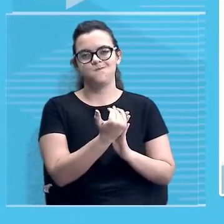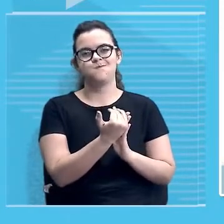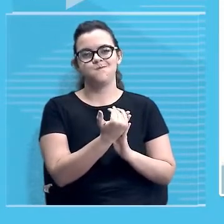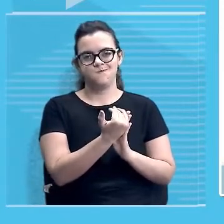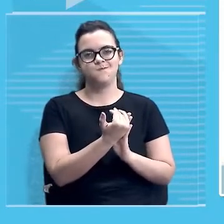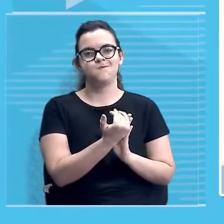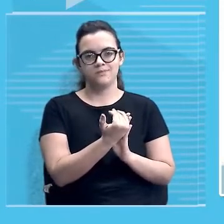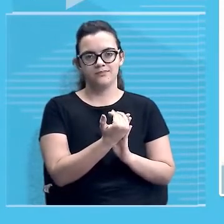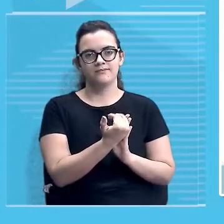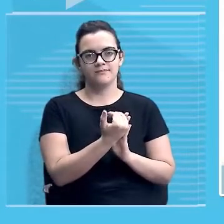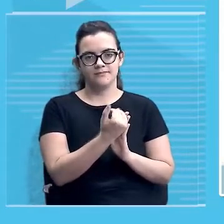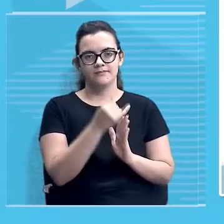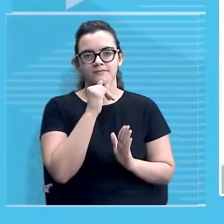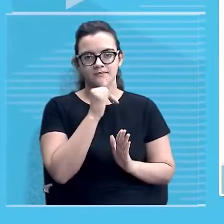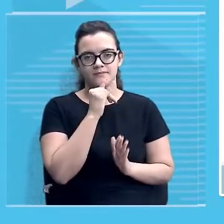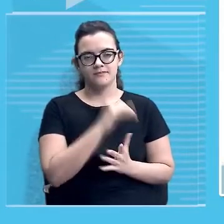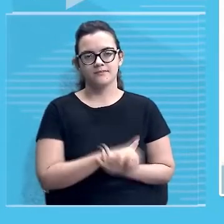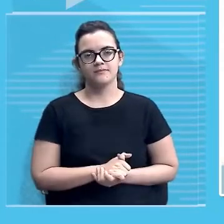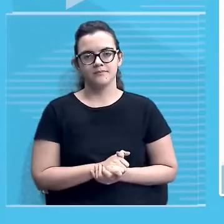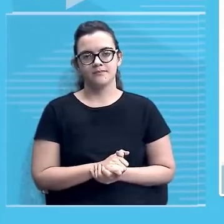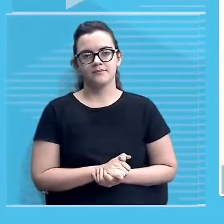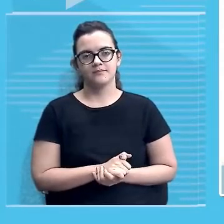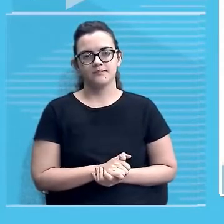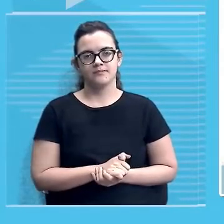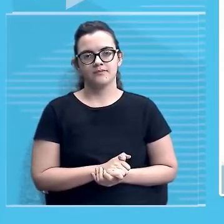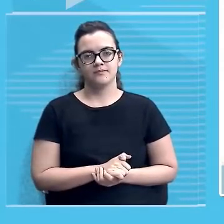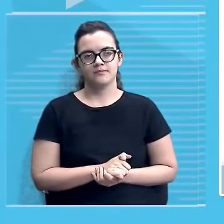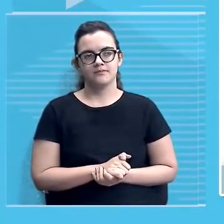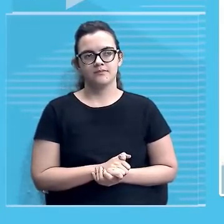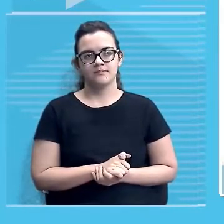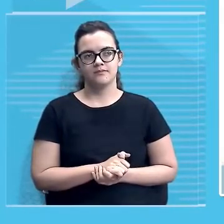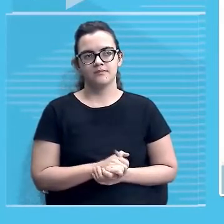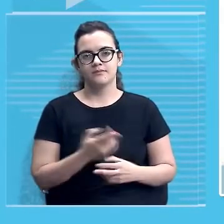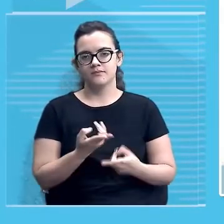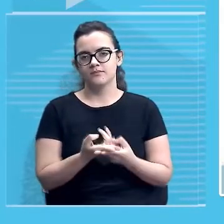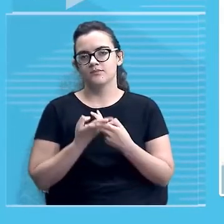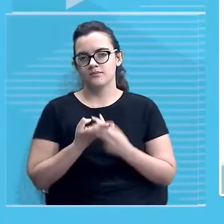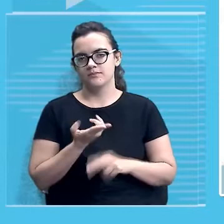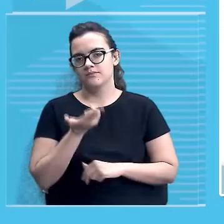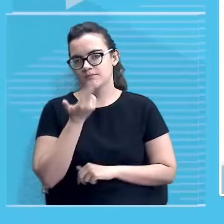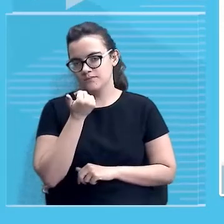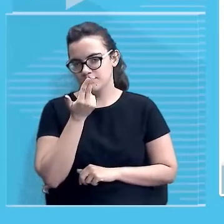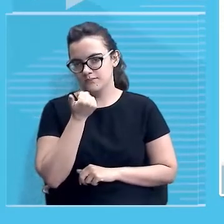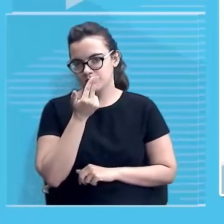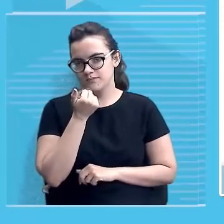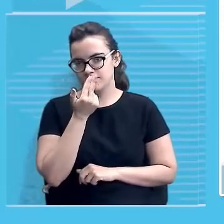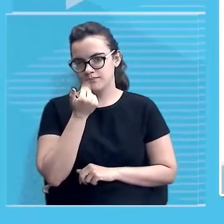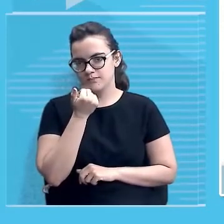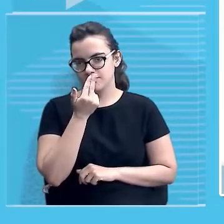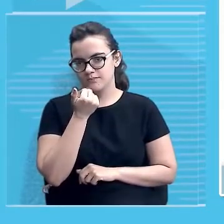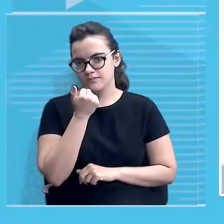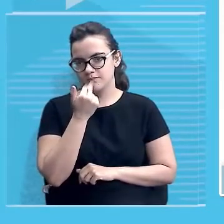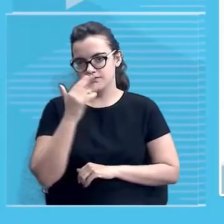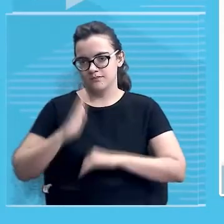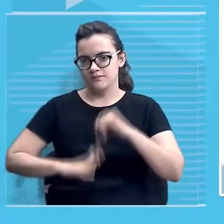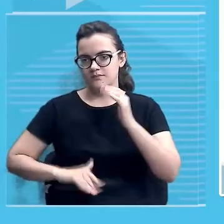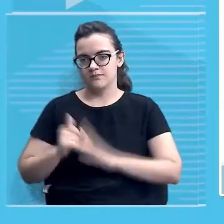já é uma unidade muito usada na nutrição.